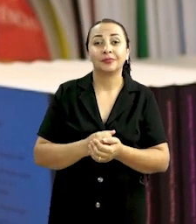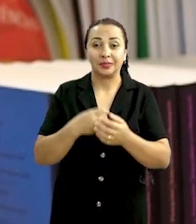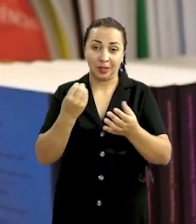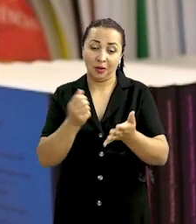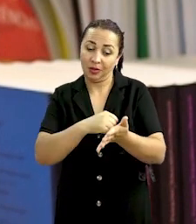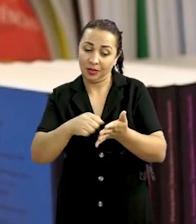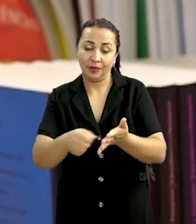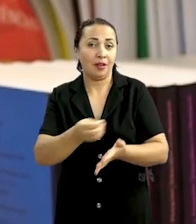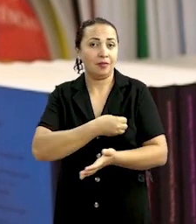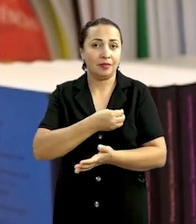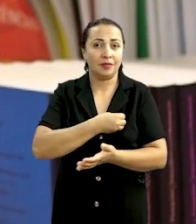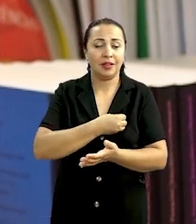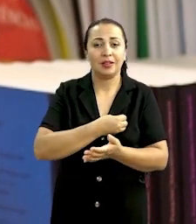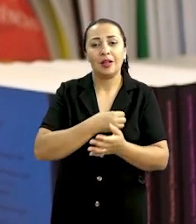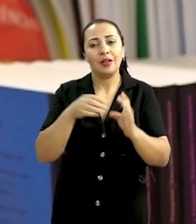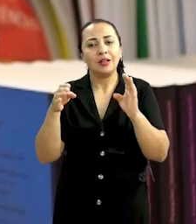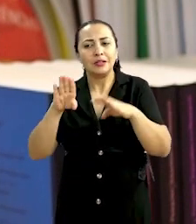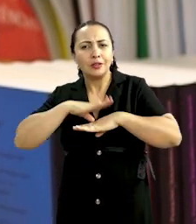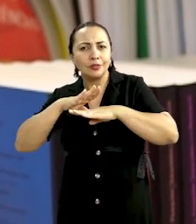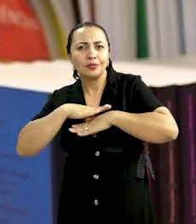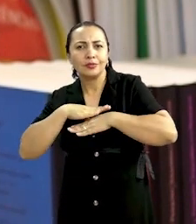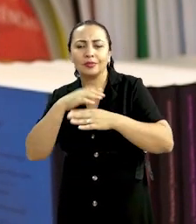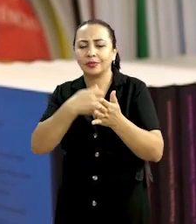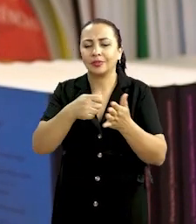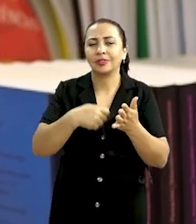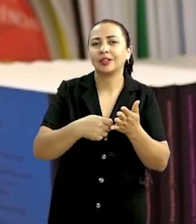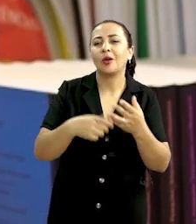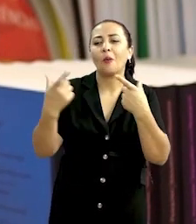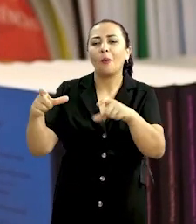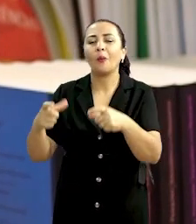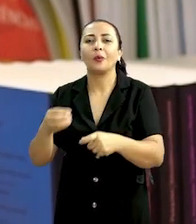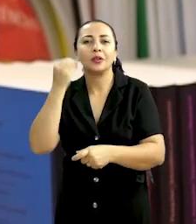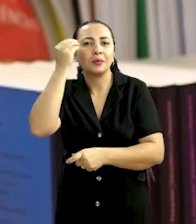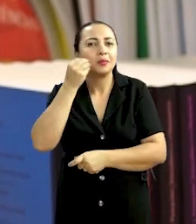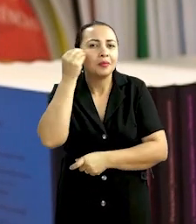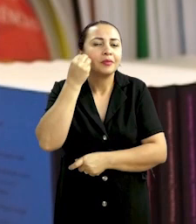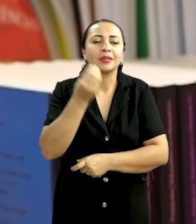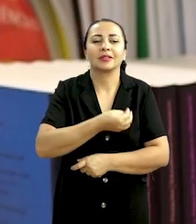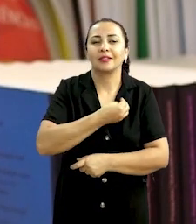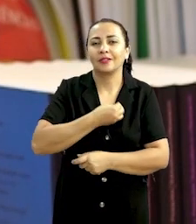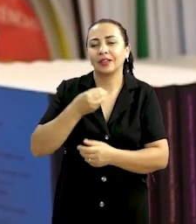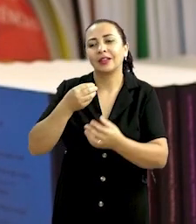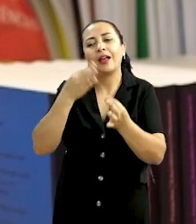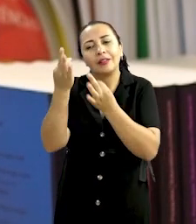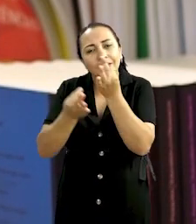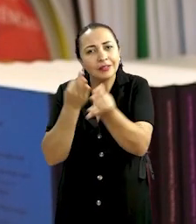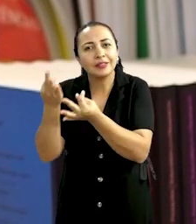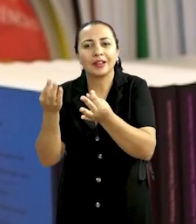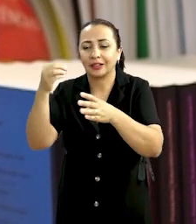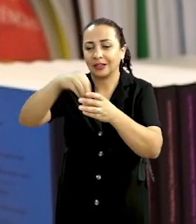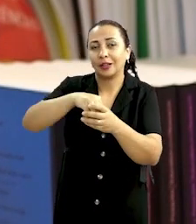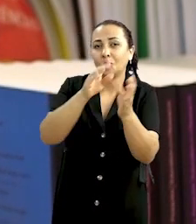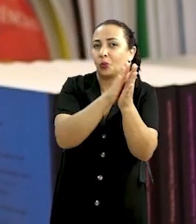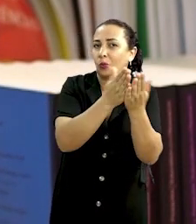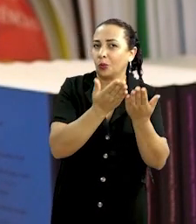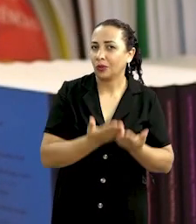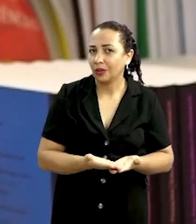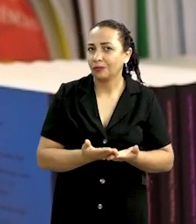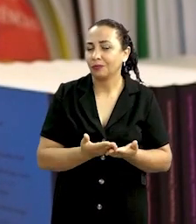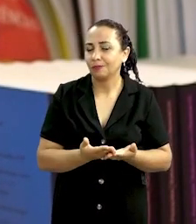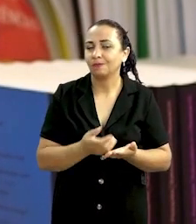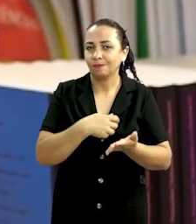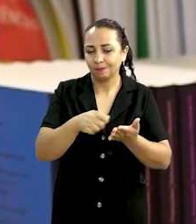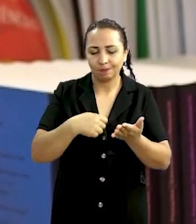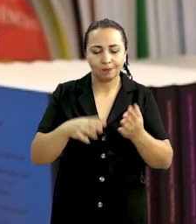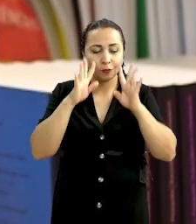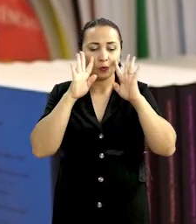escrevivência é justamente esse estilo de escrita em que as vivências, as experiências da vida são tratadas